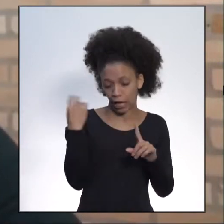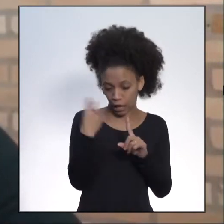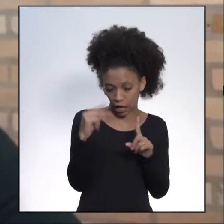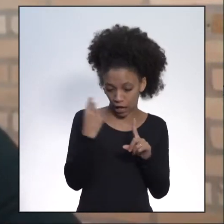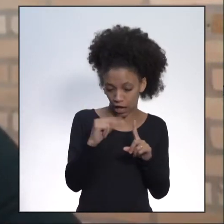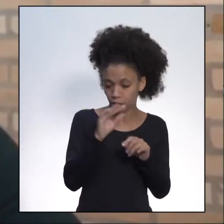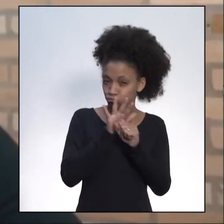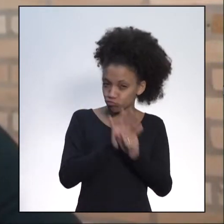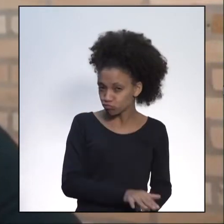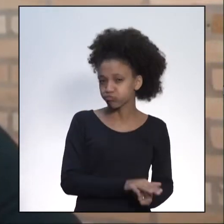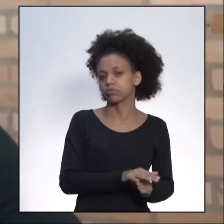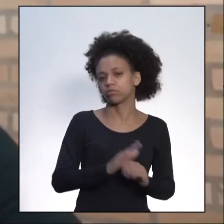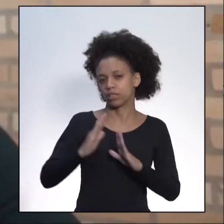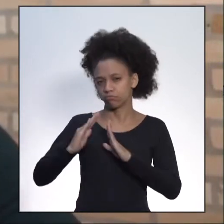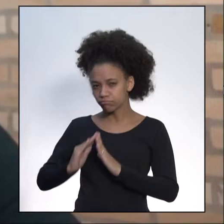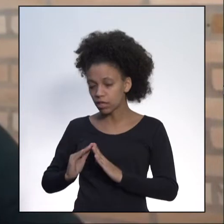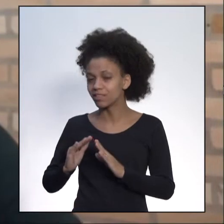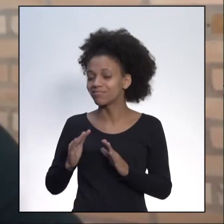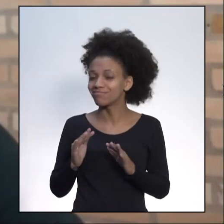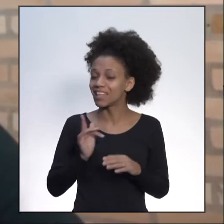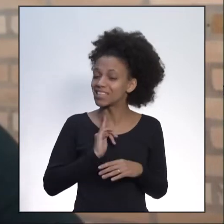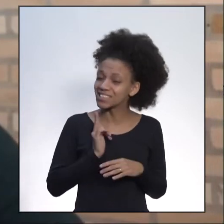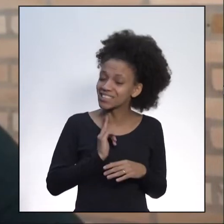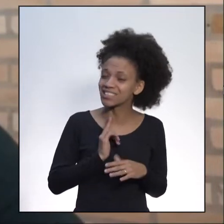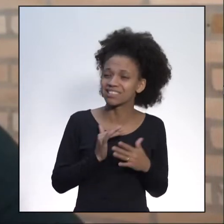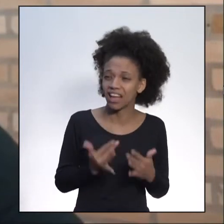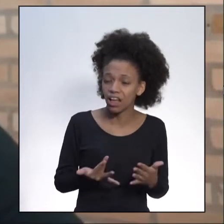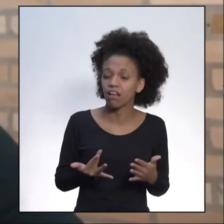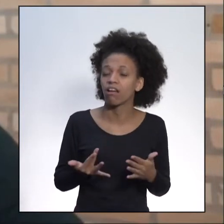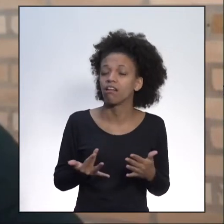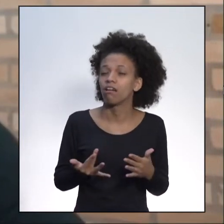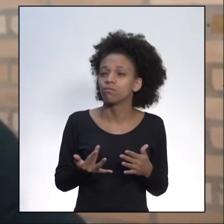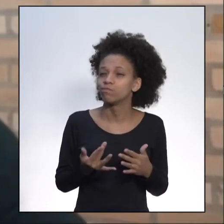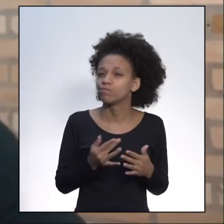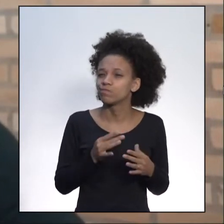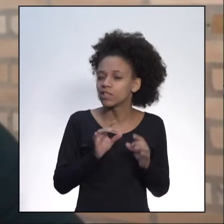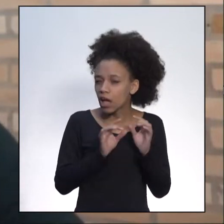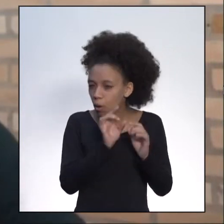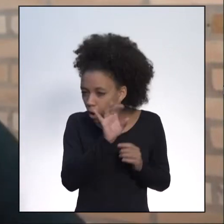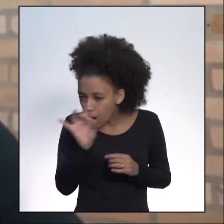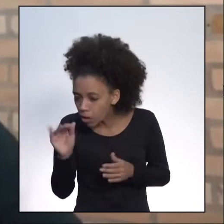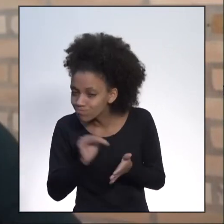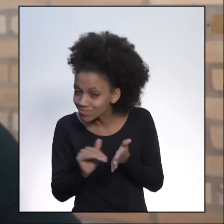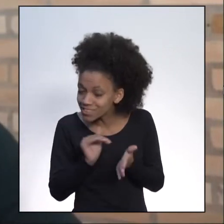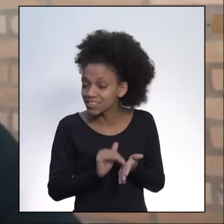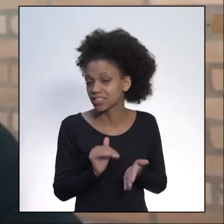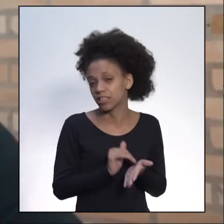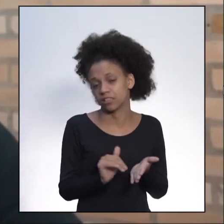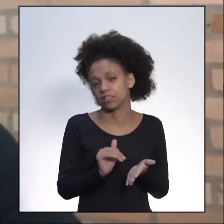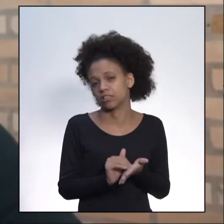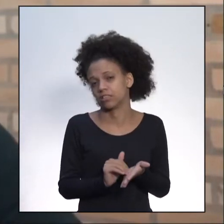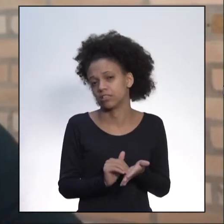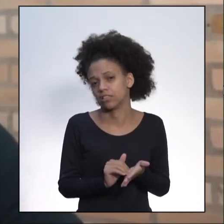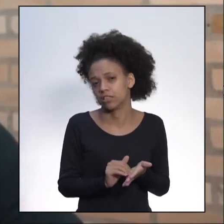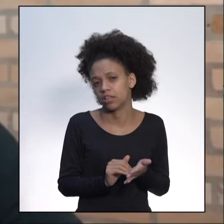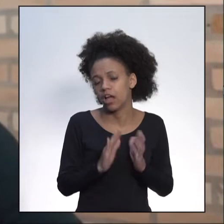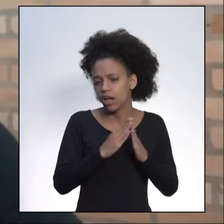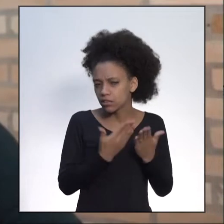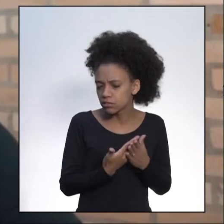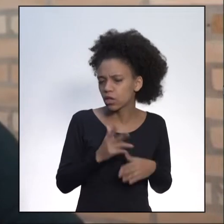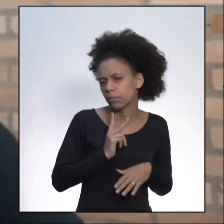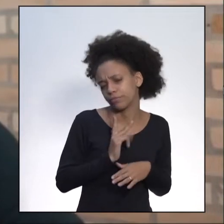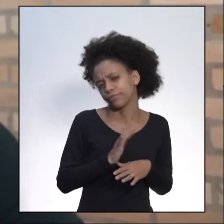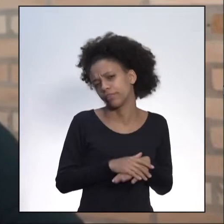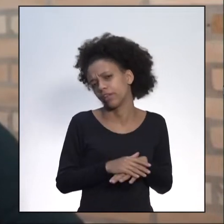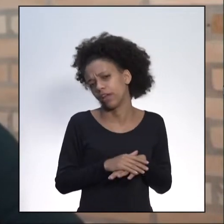muito mais, né? Então, são pontos que a secretaria, né, as escolas particulares, enfim,